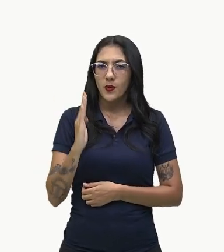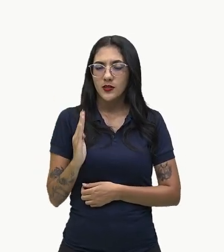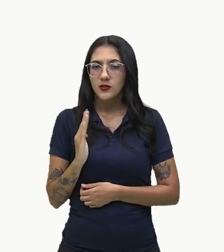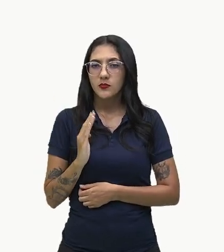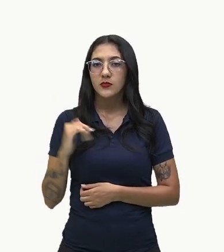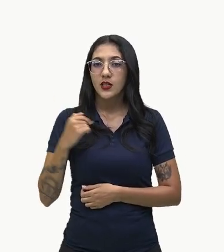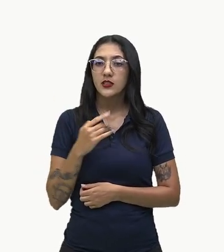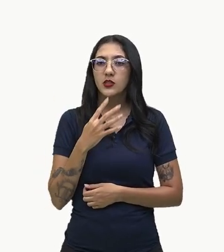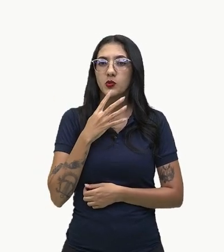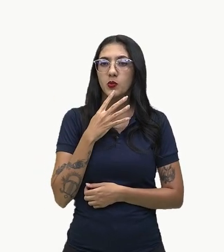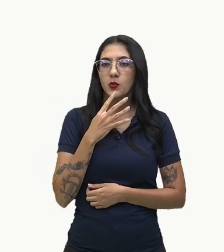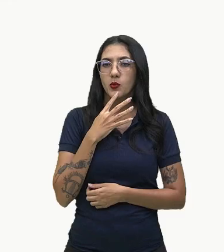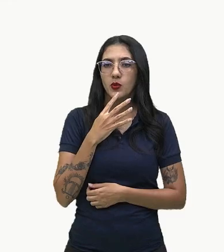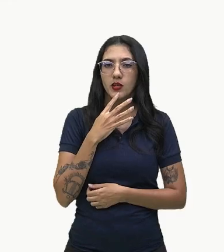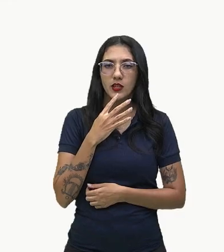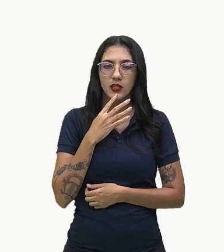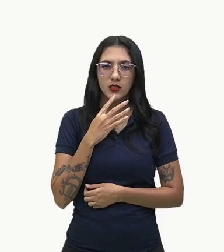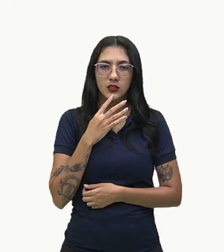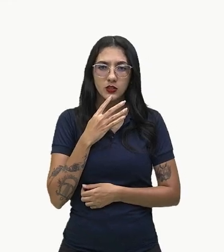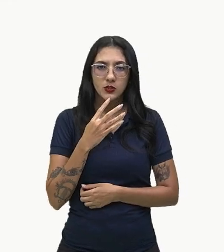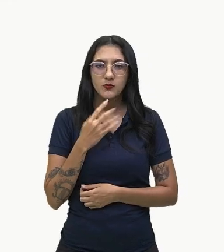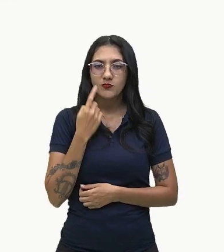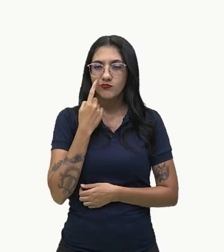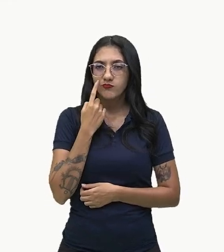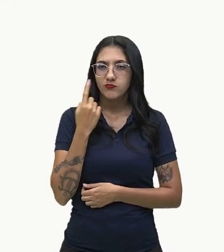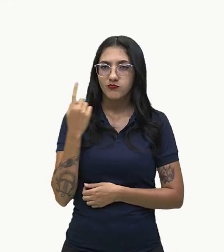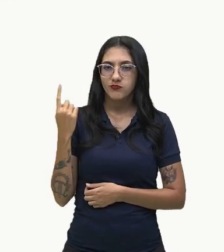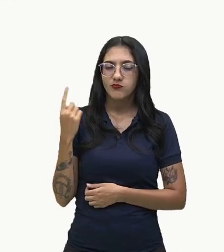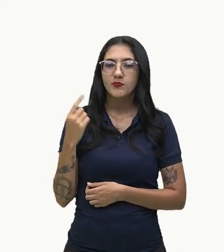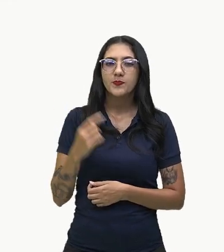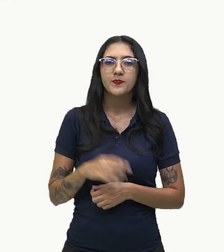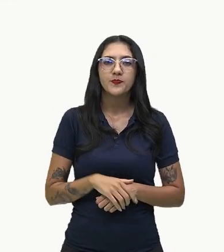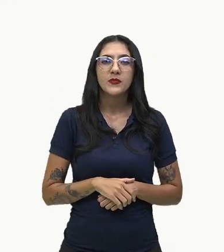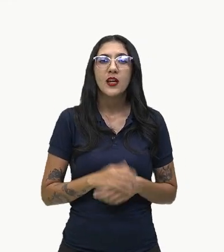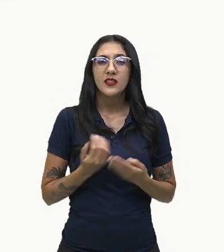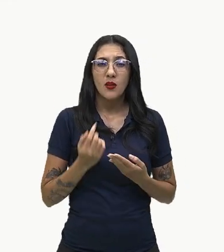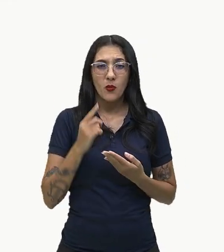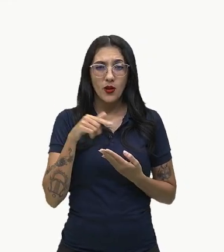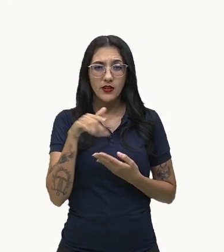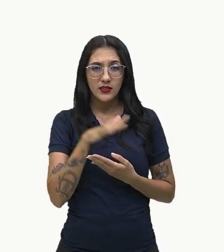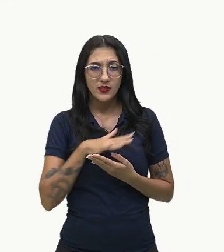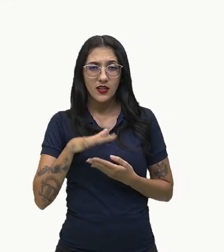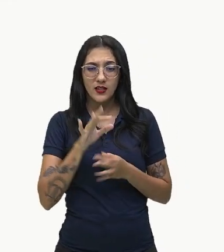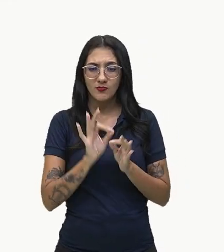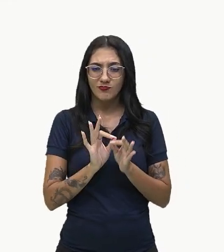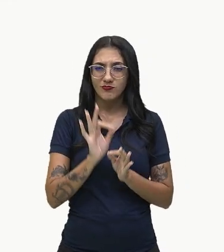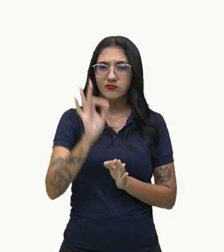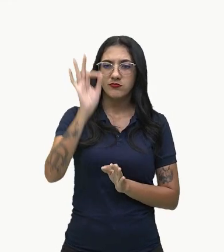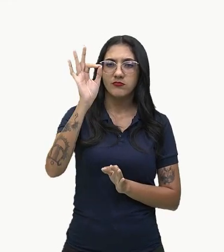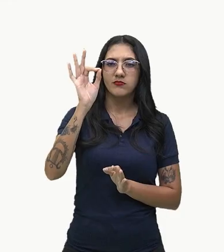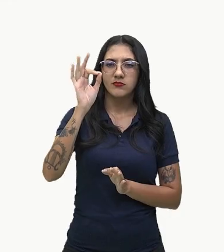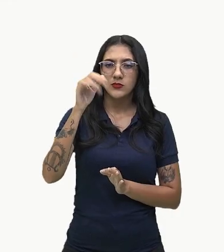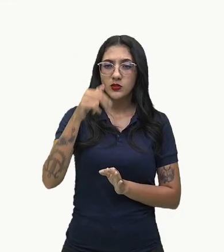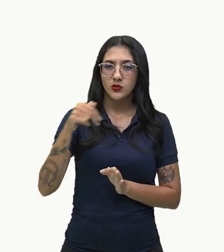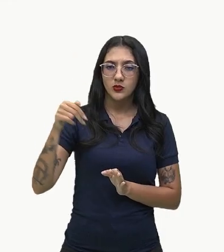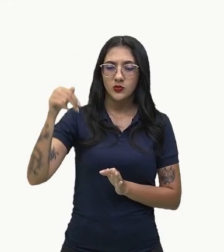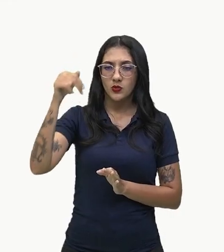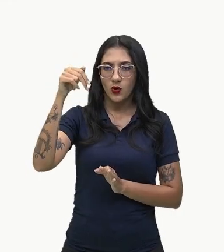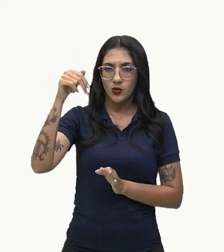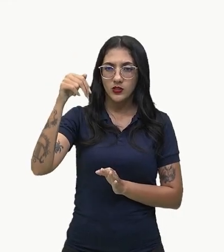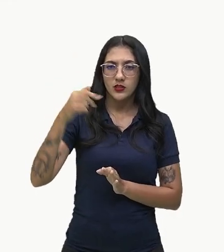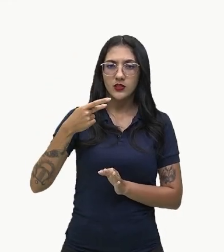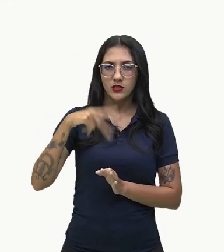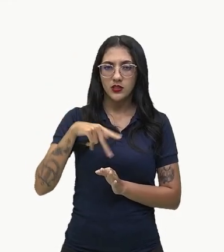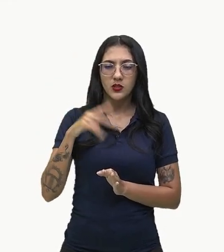de ponto mais setentrional. Então, o ponto mais extremo do território brasileiro, que é o